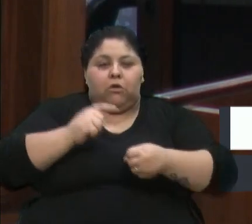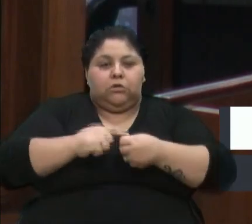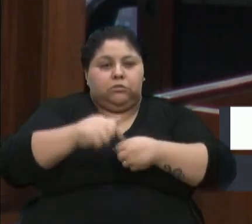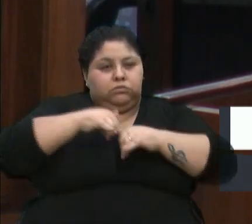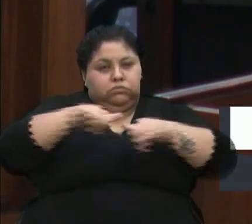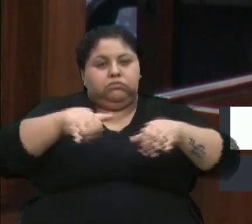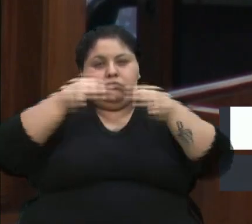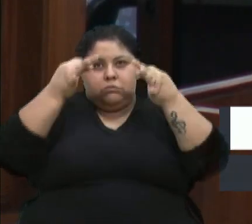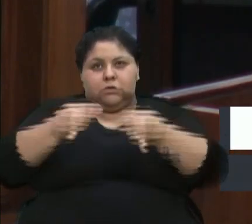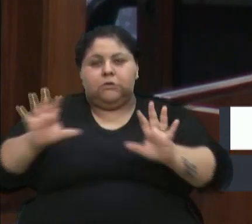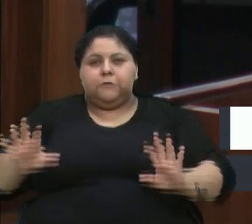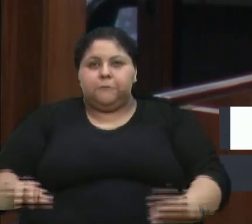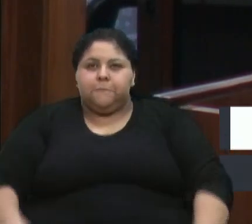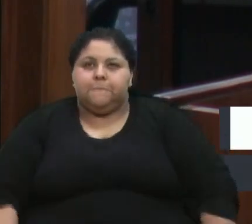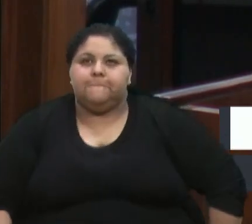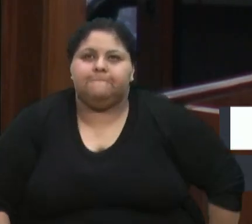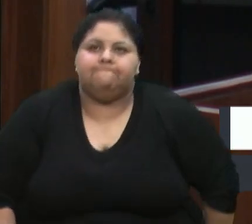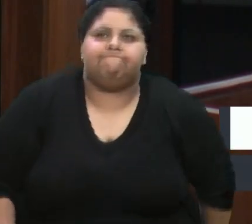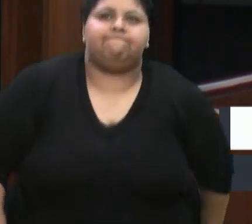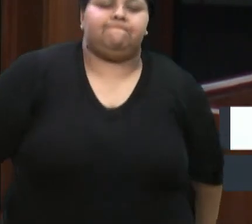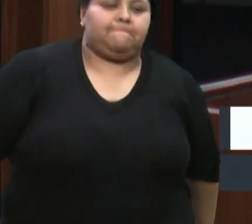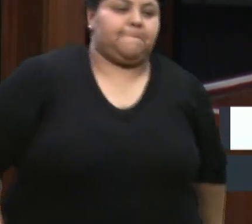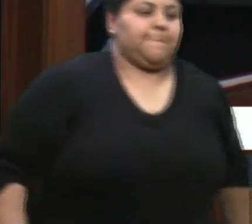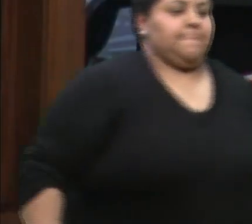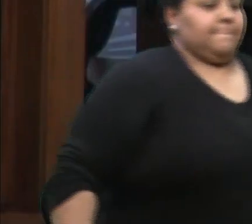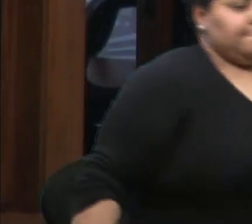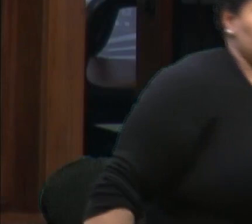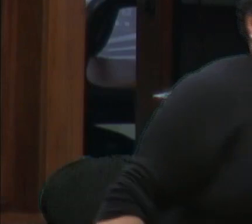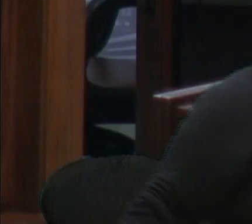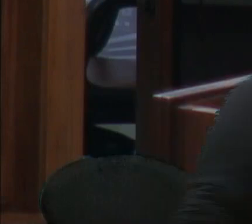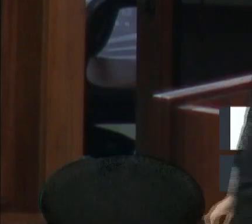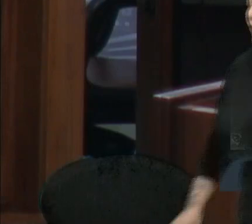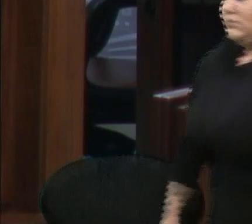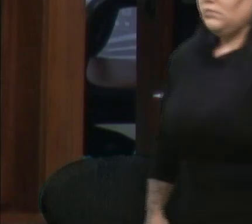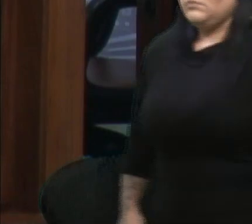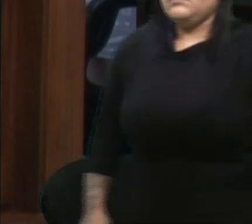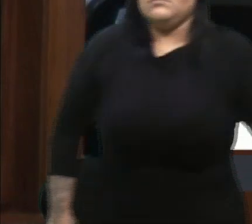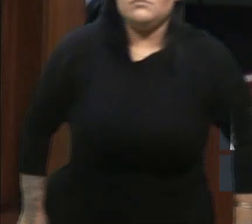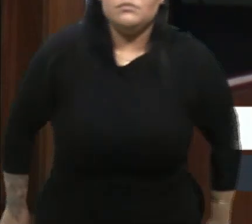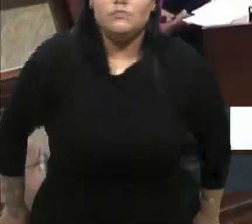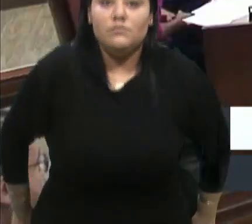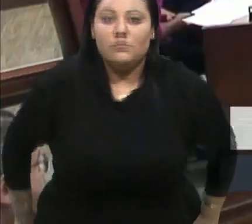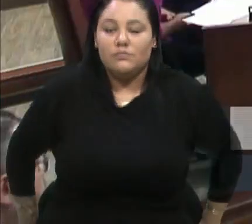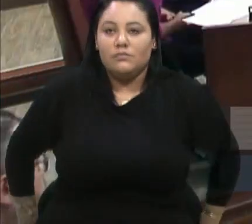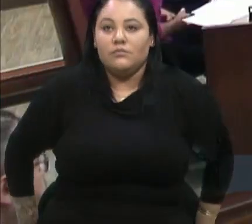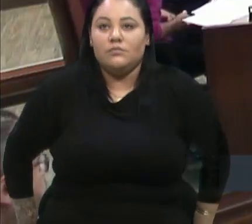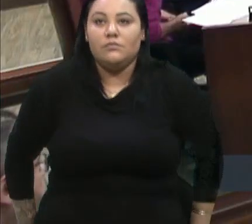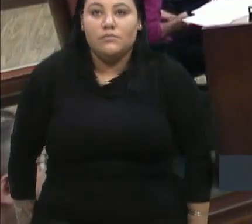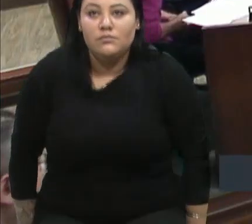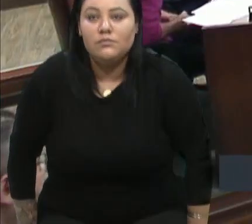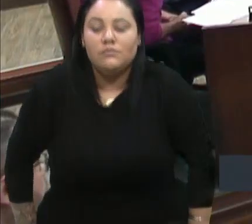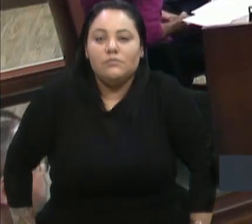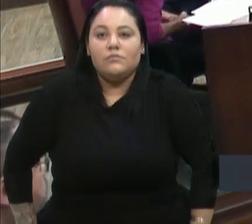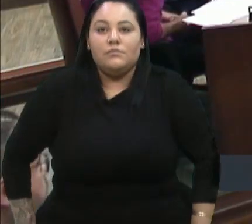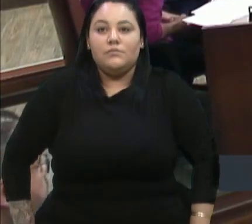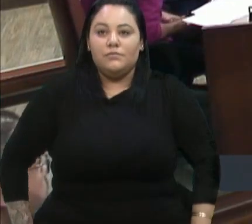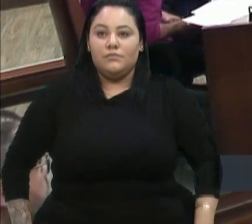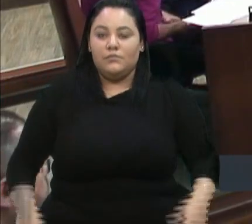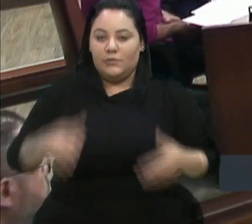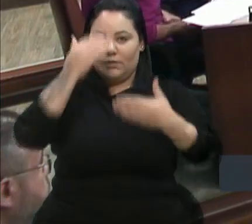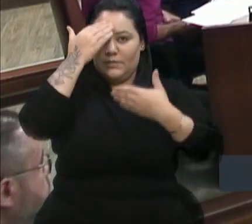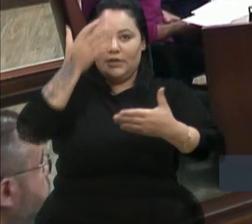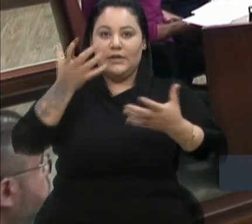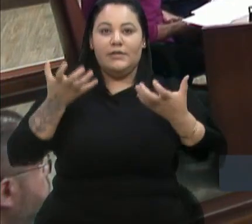Vereador Fiuza, depois a vereadora Tati. Obrigado, vereador Felipe, parabenizar pela colocação do tema. Poder dar uma regulada,